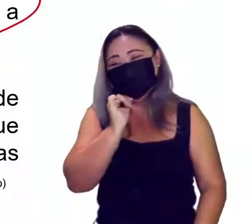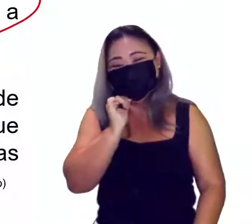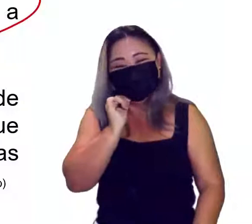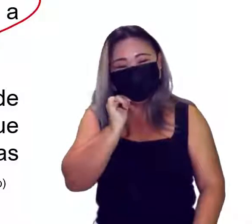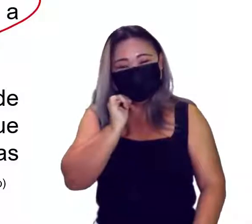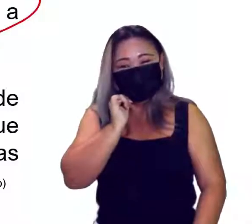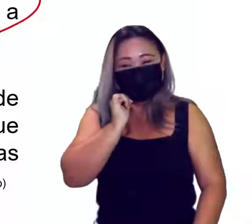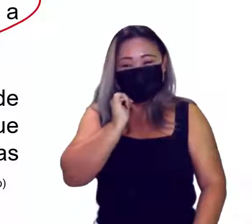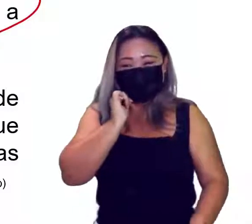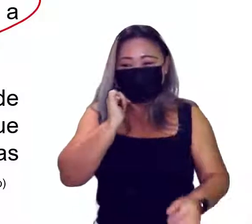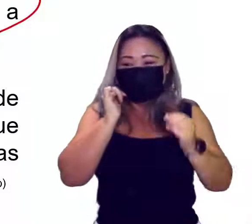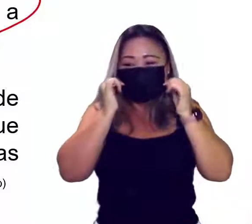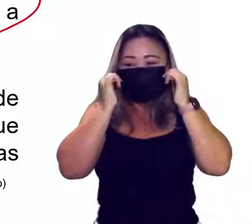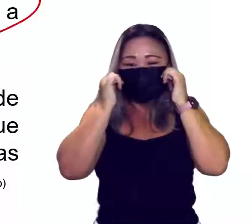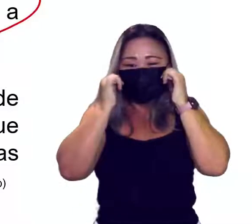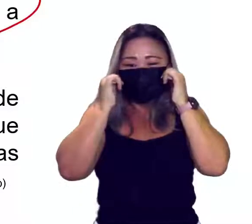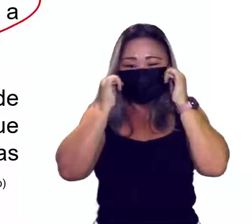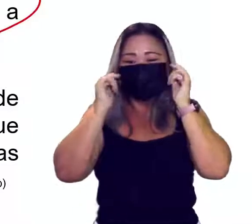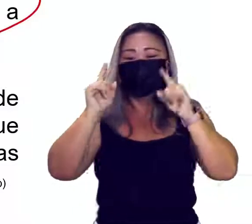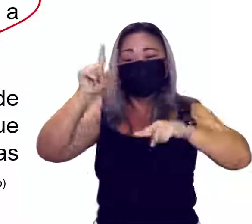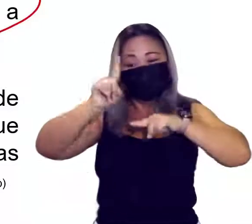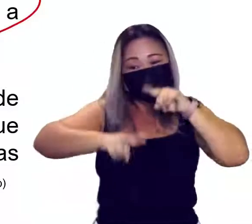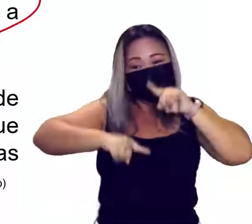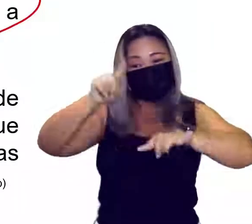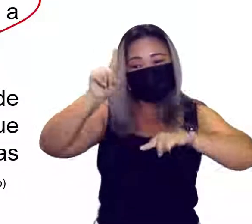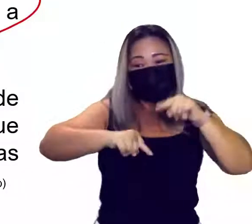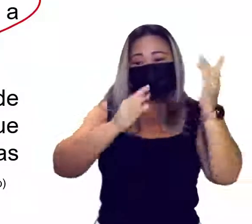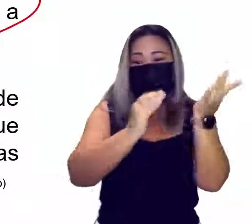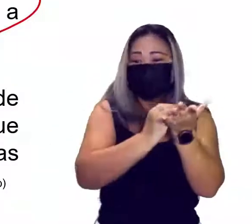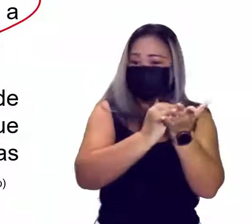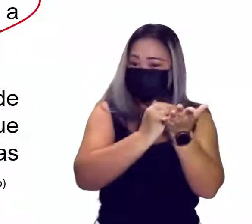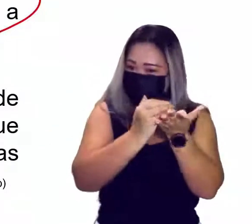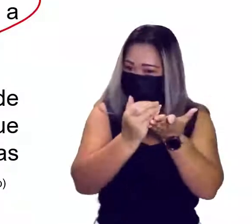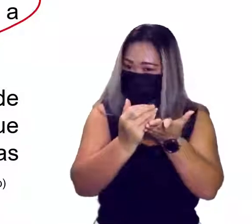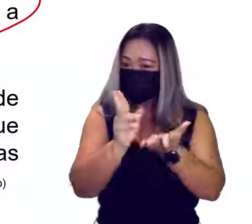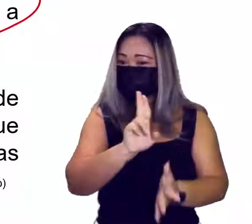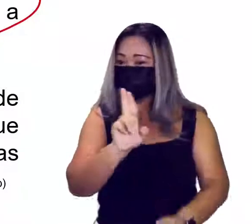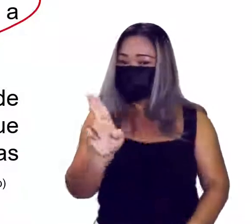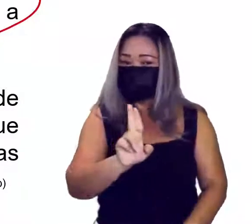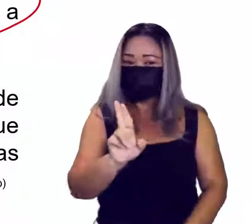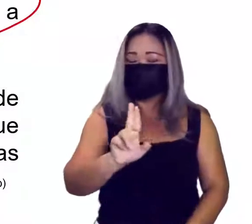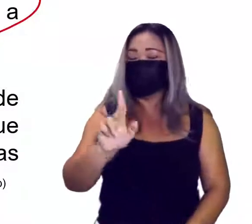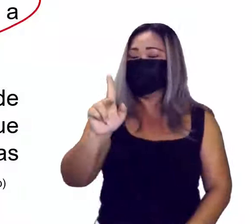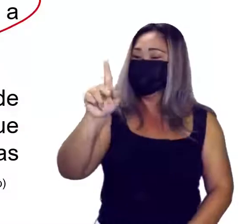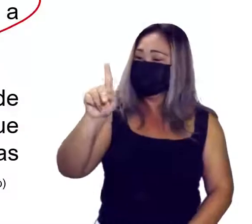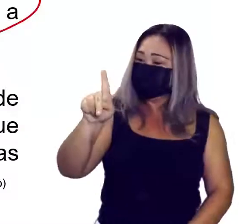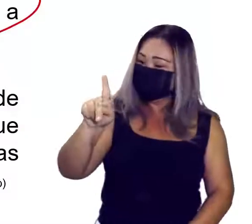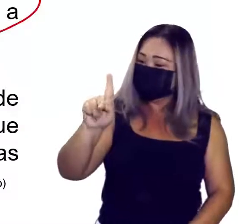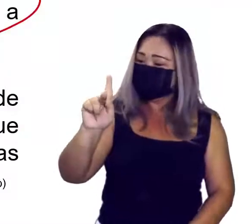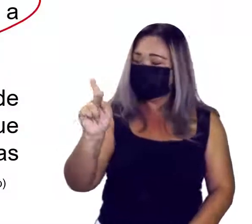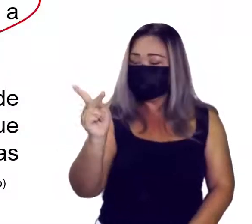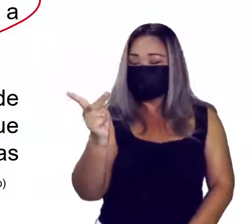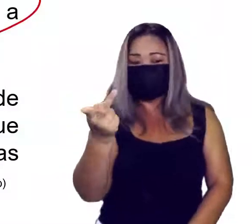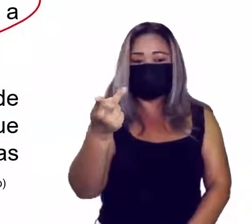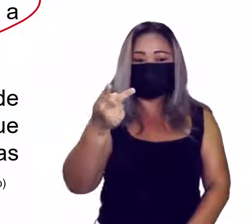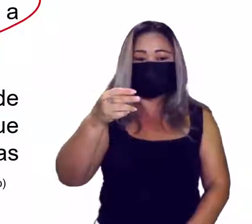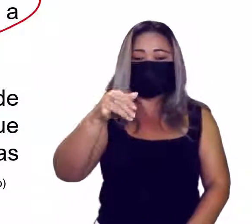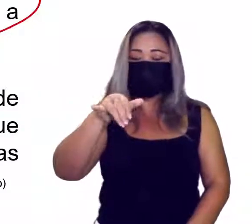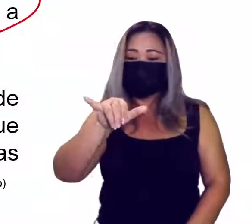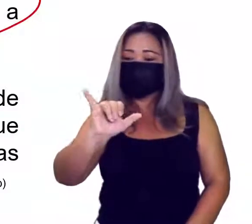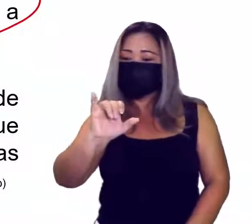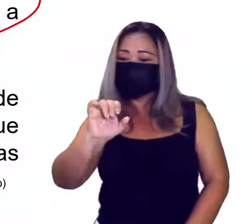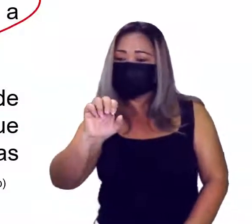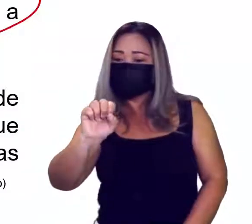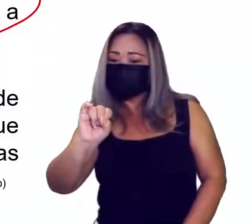Esse material inicial, os gregos chamavam de physis, que é natureza, tá? Isso aqui é grego, ó.